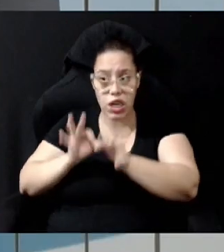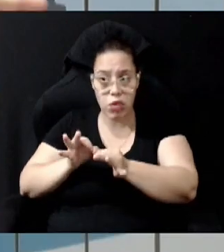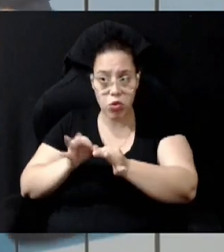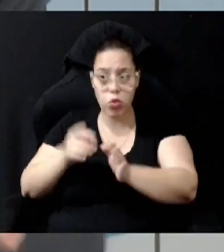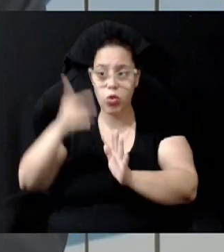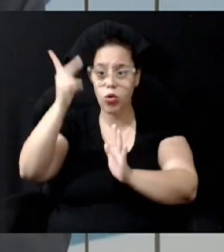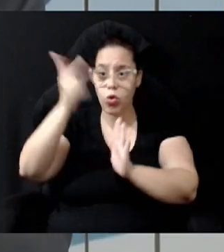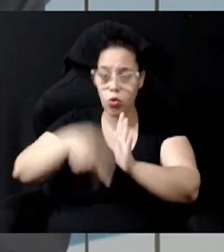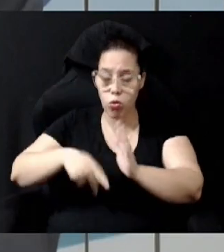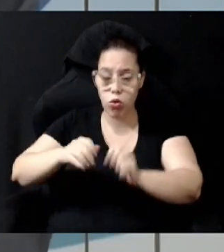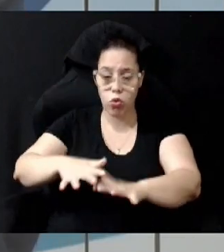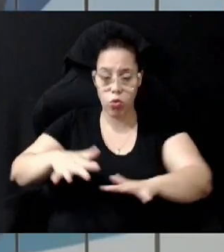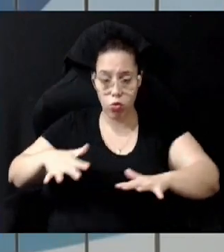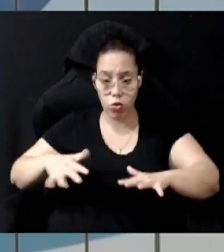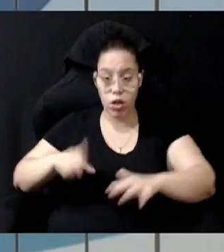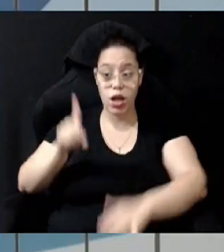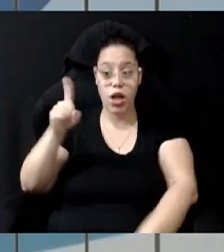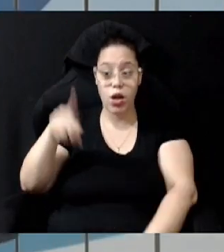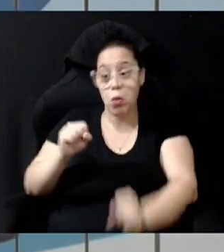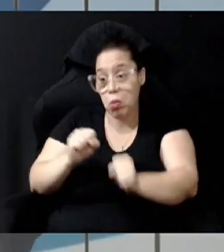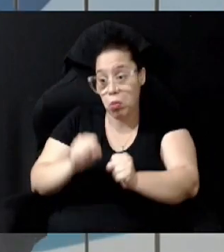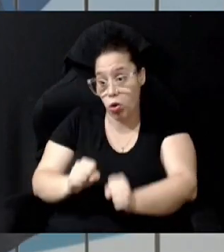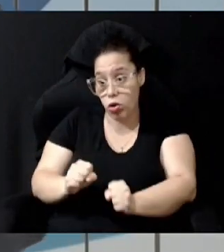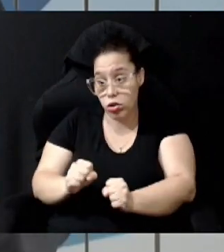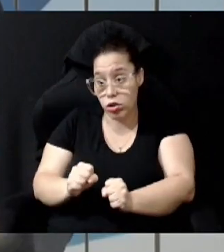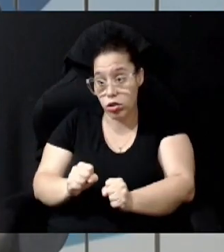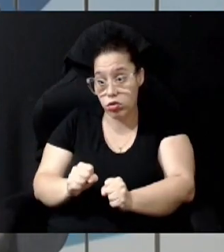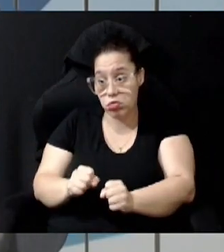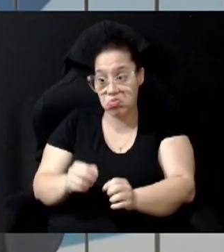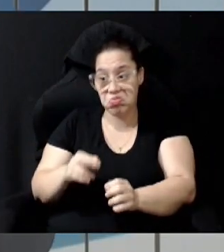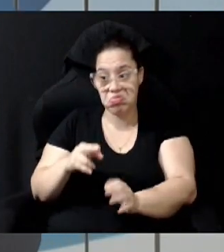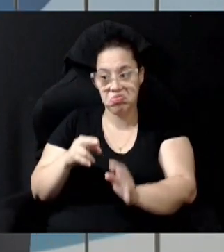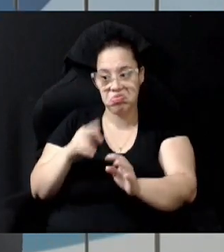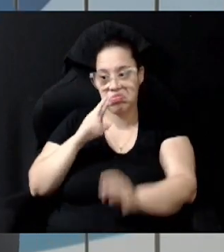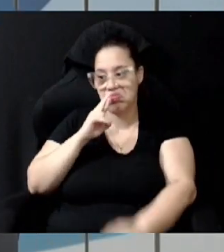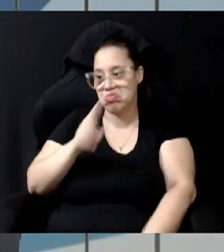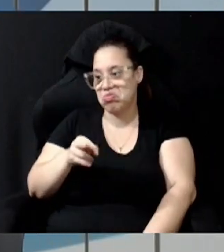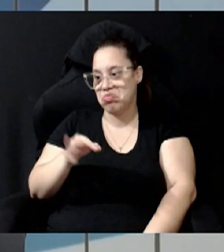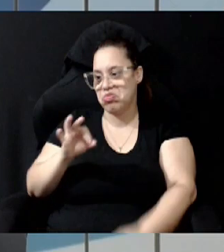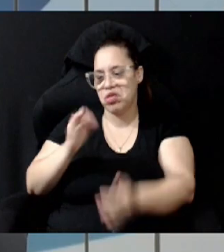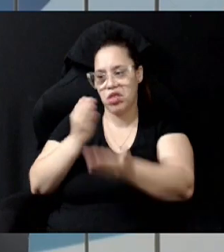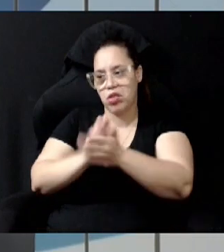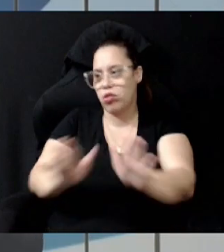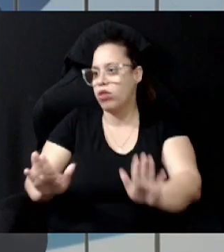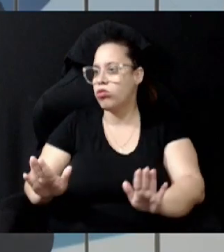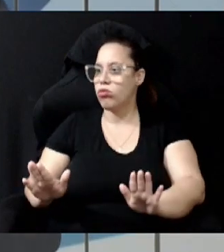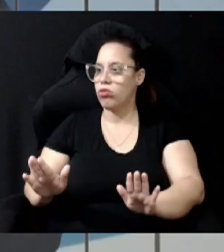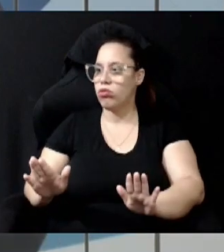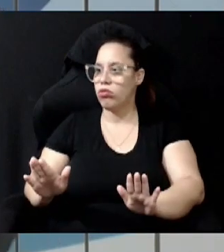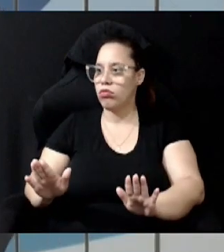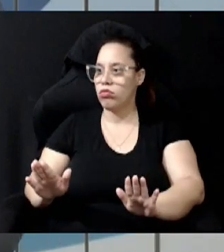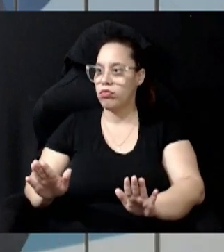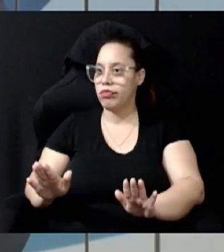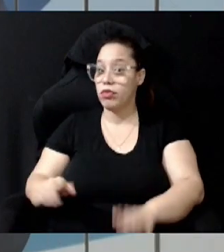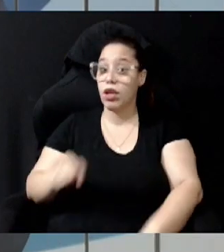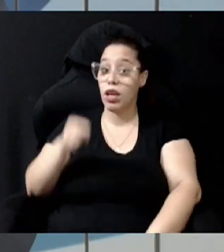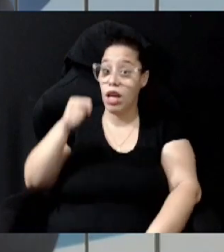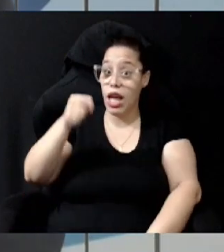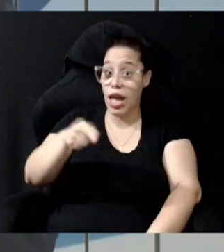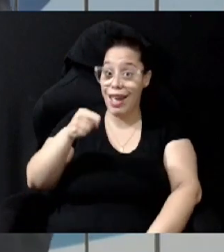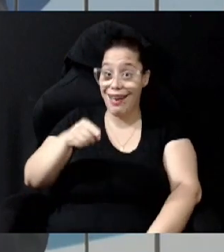não, é isso mesmo, pode, ok, então assunto encerrado. O Supremo falou, assunto encerrado. Tirando esse